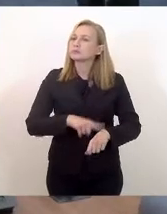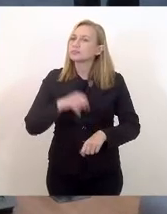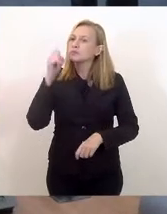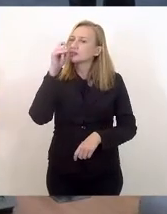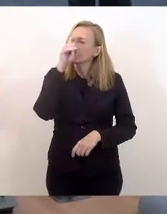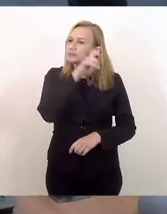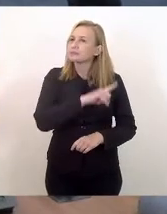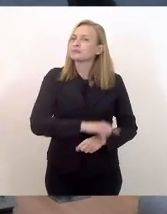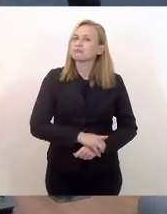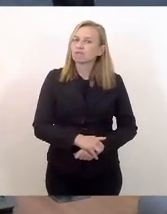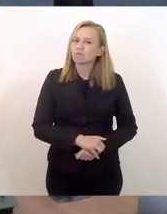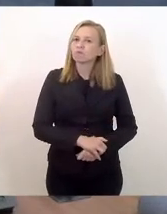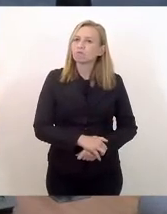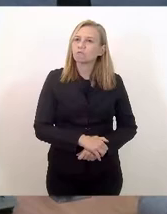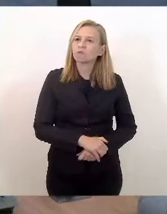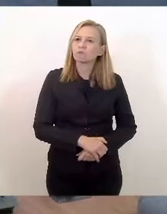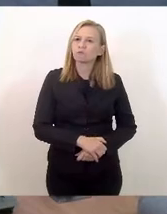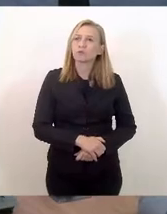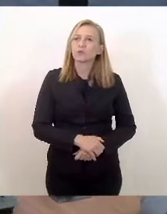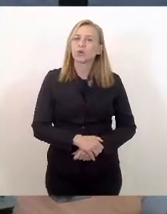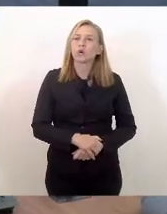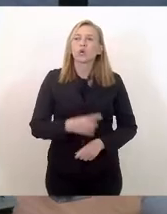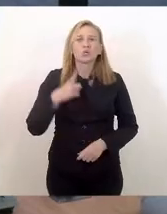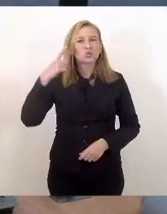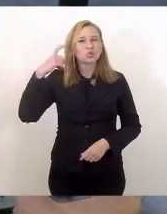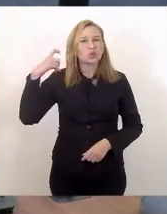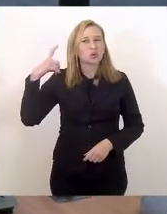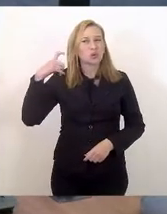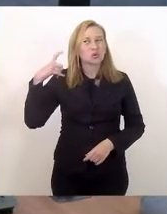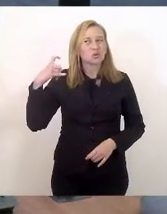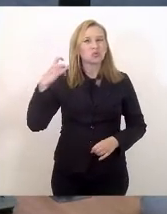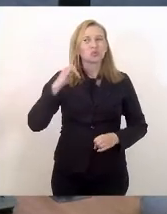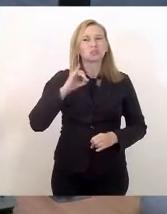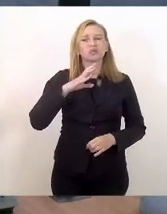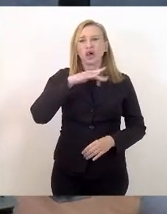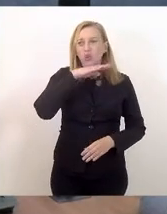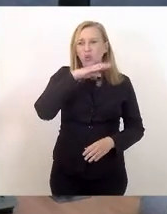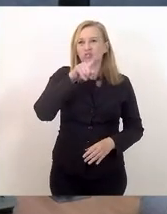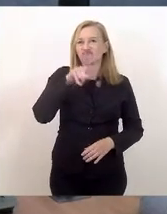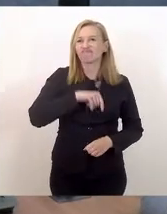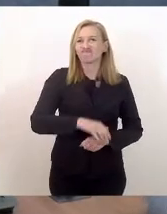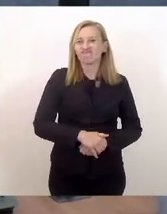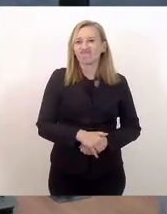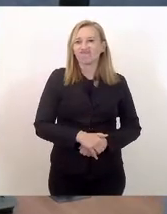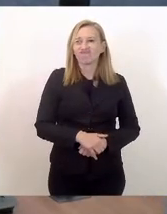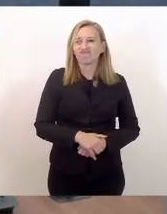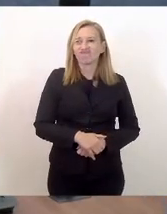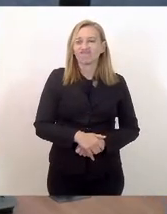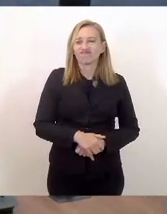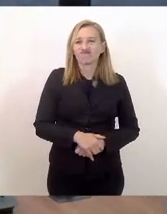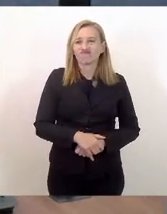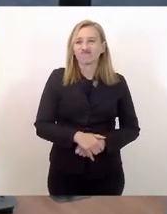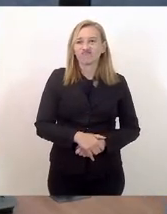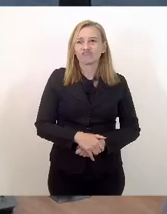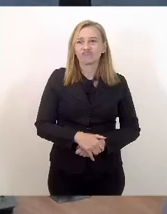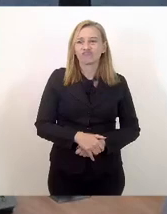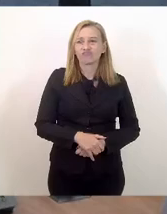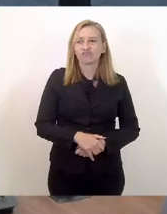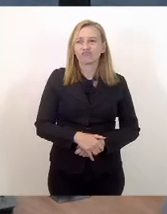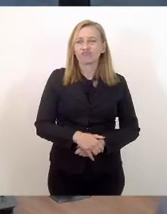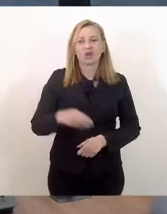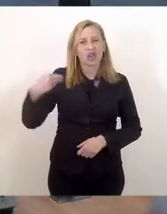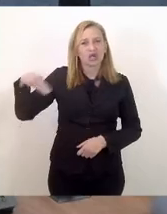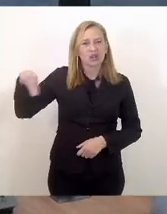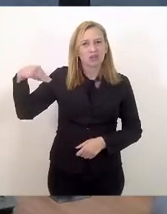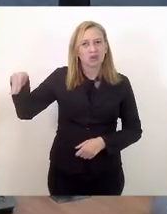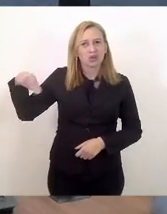Rio. Está falhando o som. Mas não ouviu o Mink, a minha